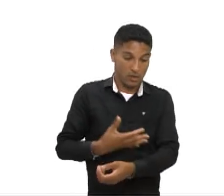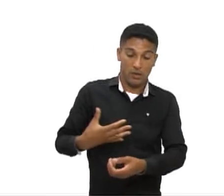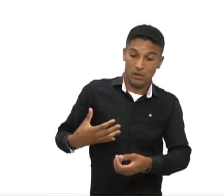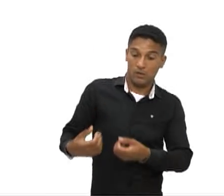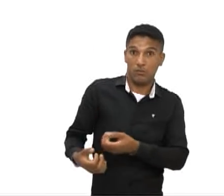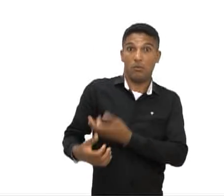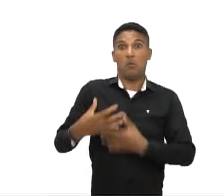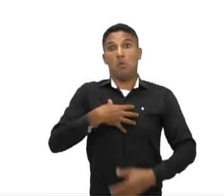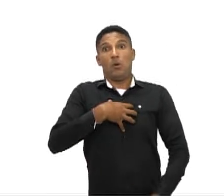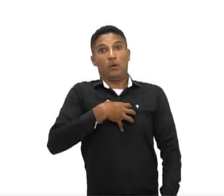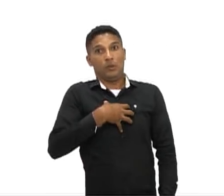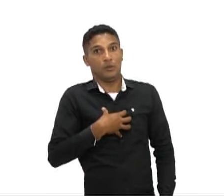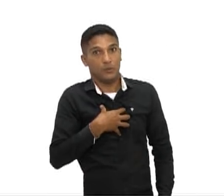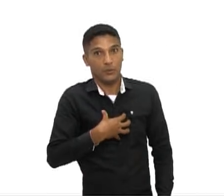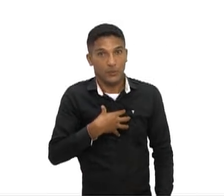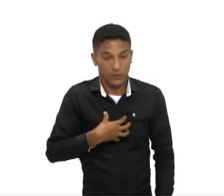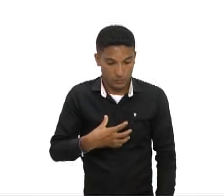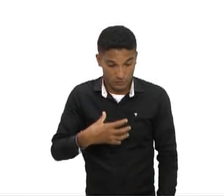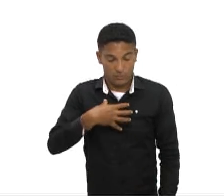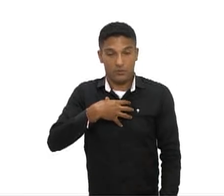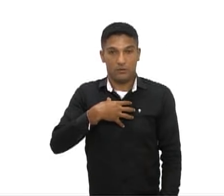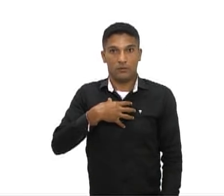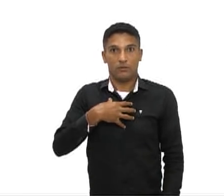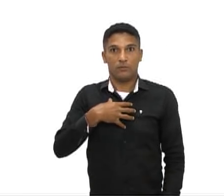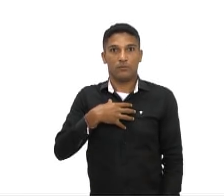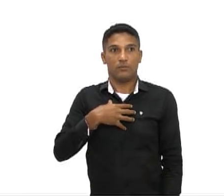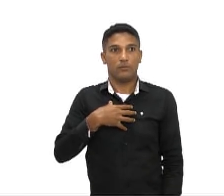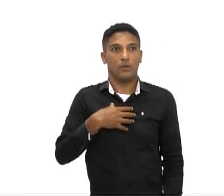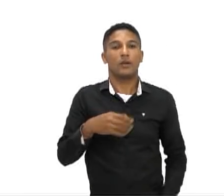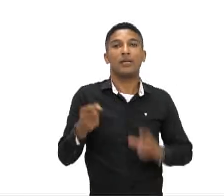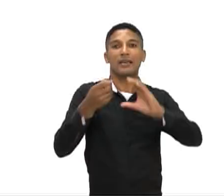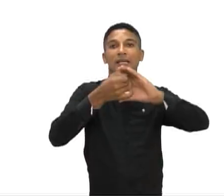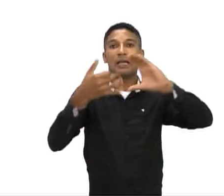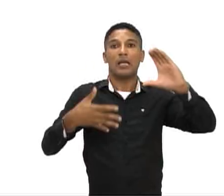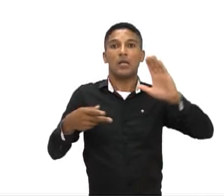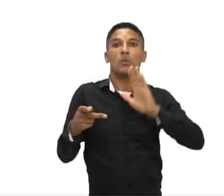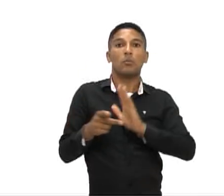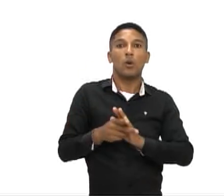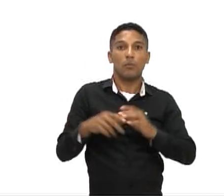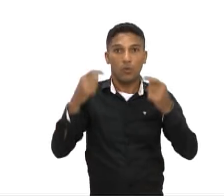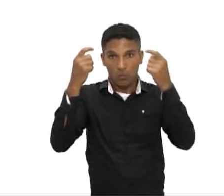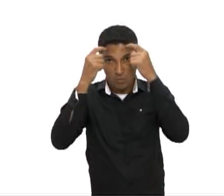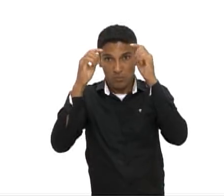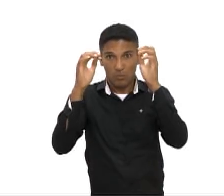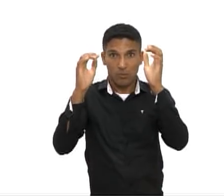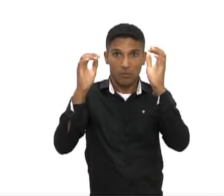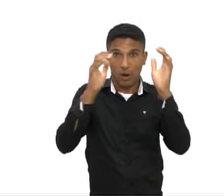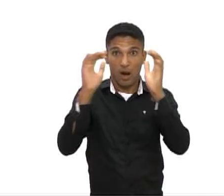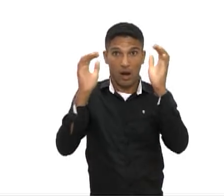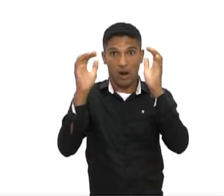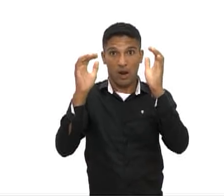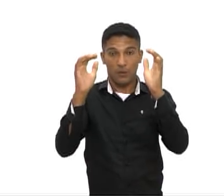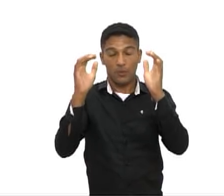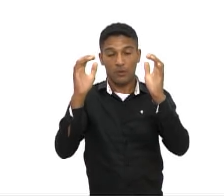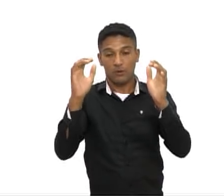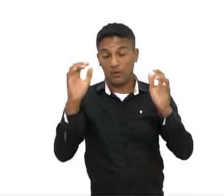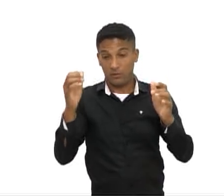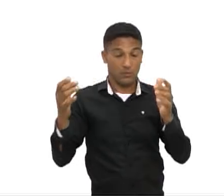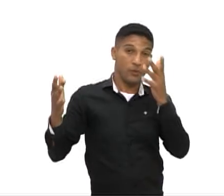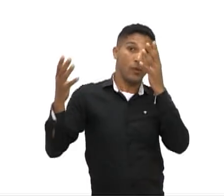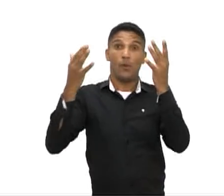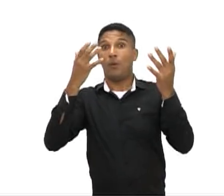um único estímulo. É um termo que caracteriza a experiência sensorial de certos indivíduos, nos quais